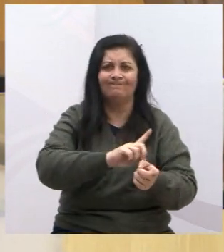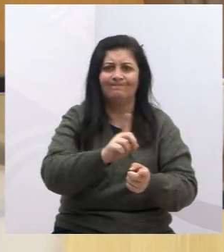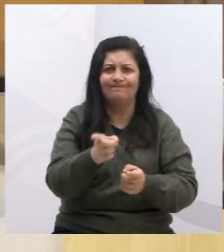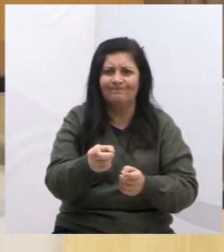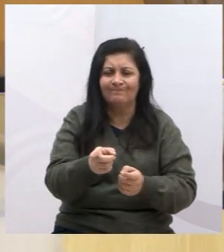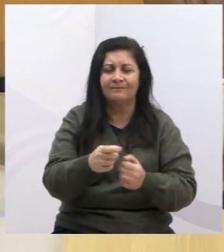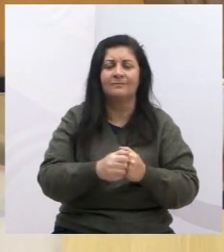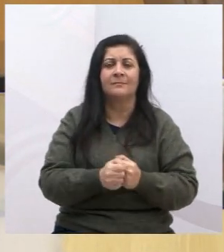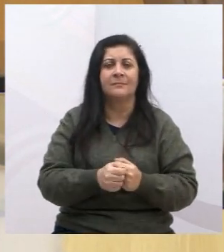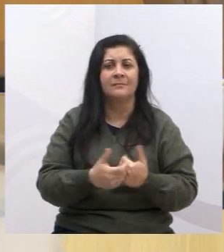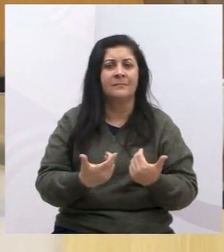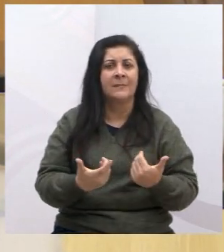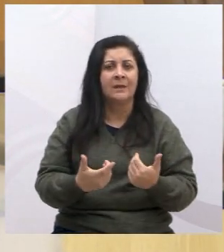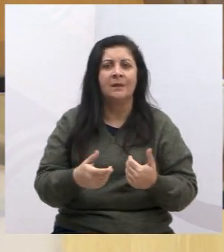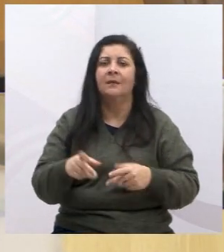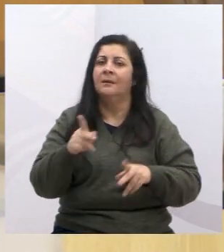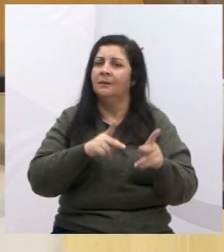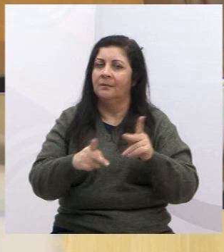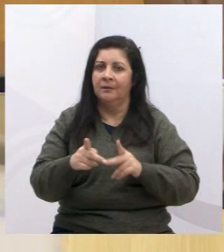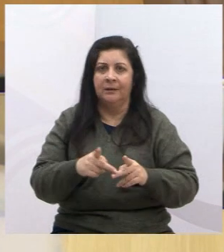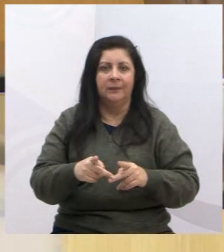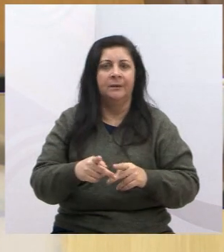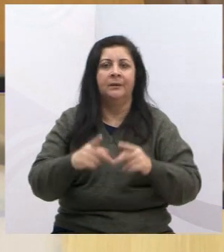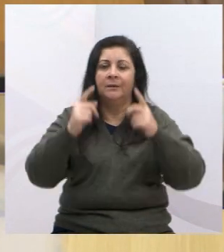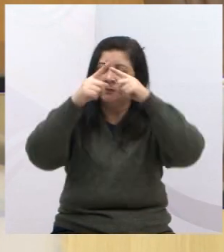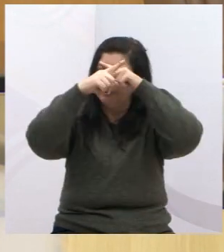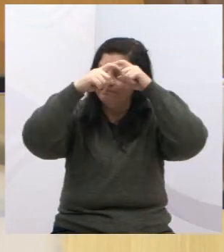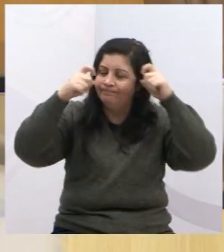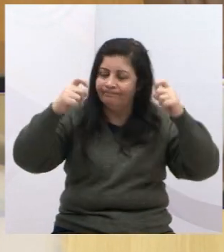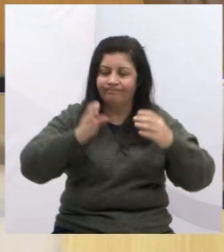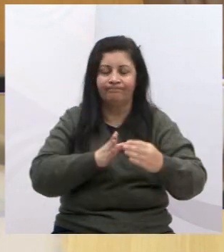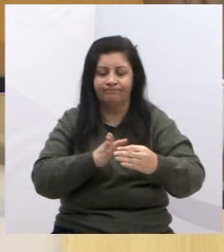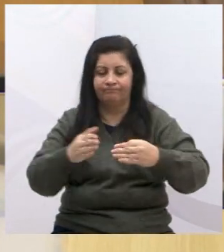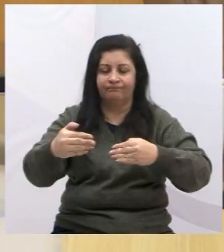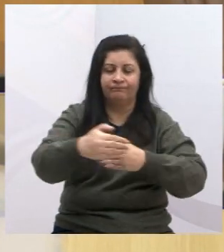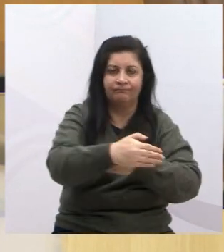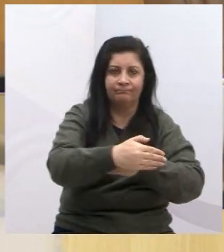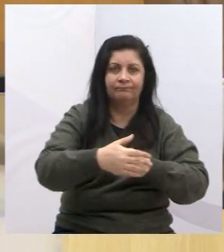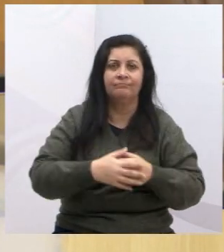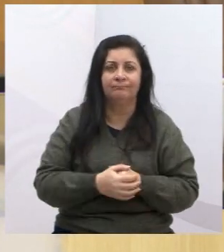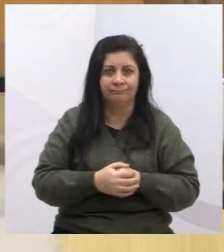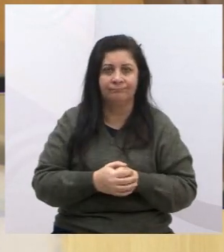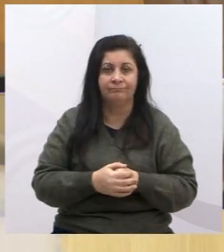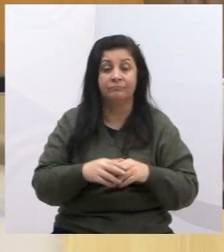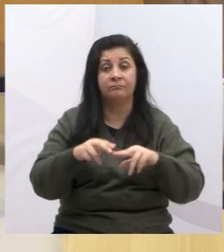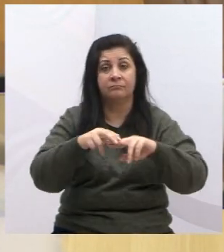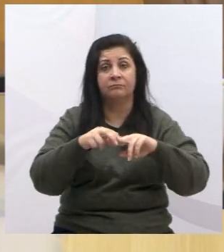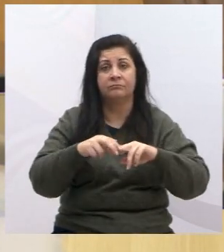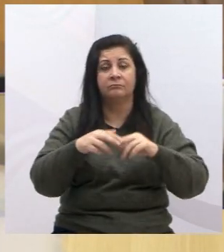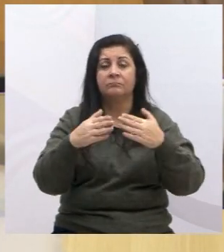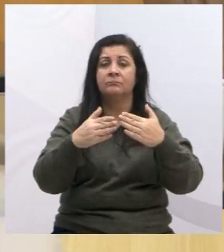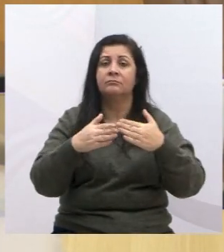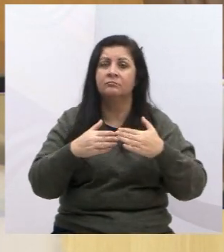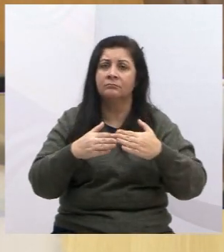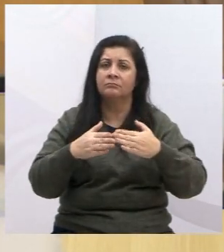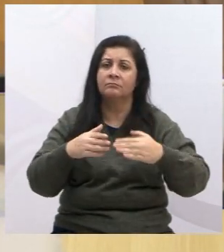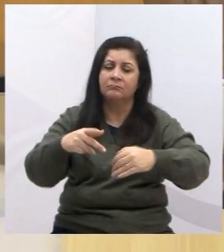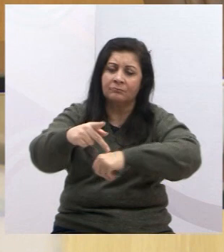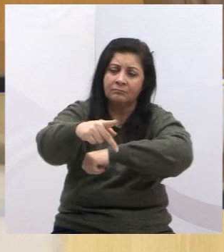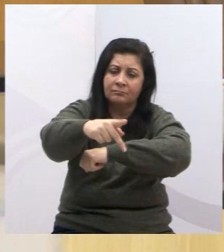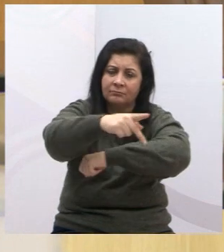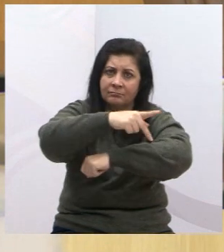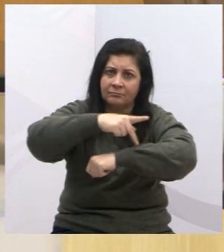encontrando grande dificuldade de fazer a conversão no local. Assim, os moradores solicitam a construção de uma